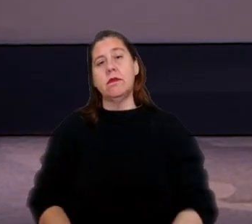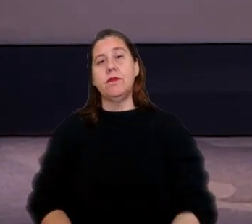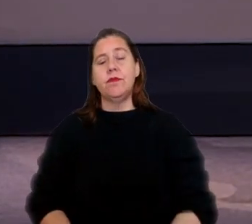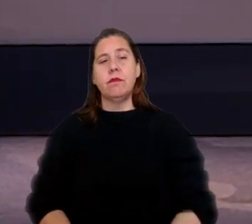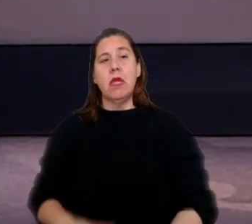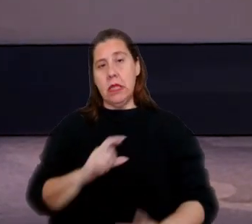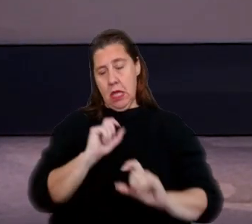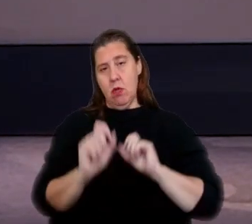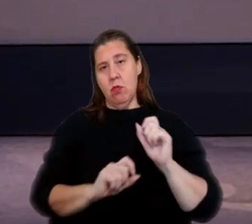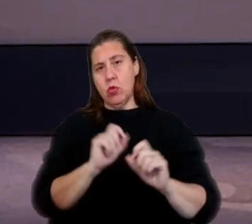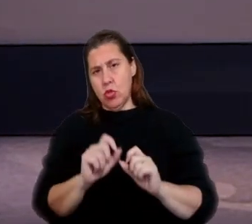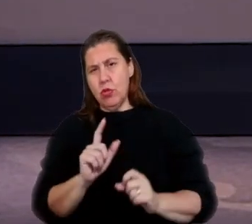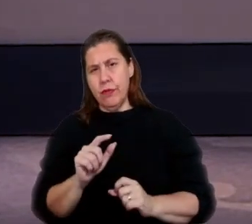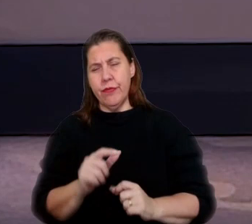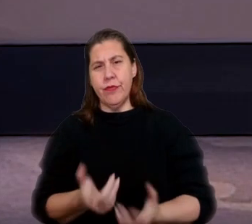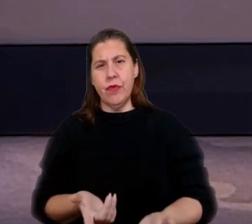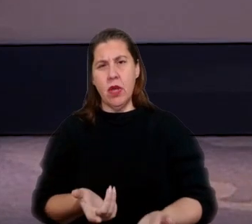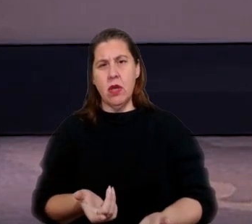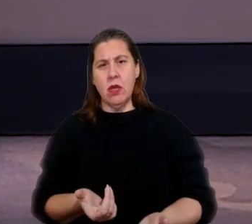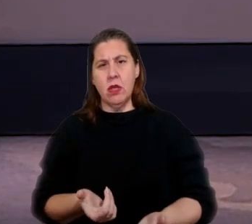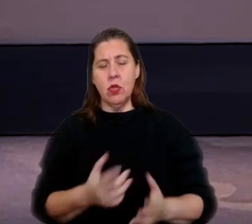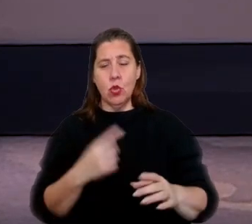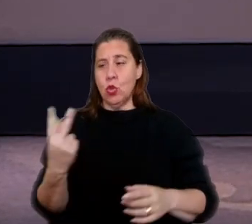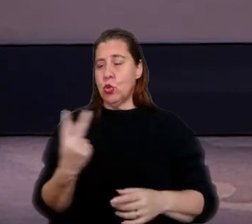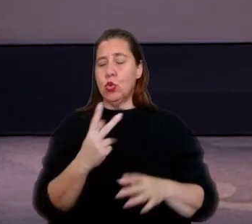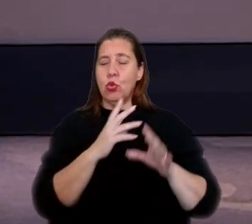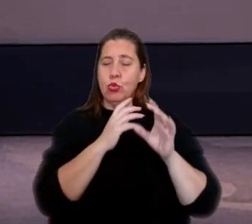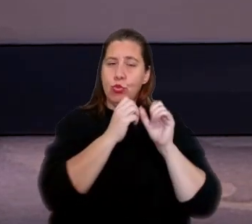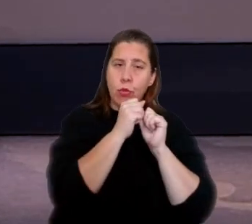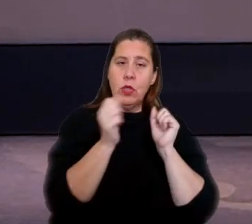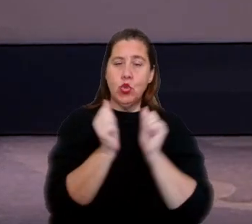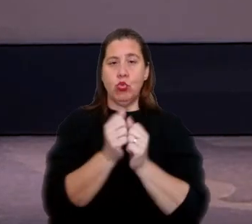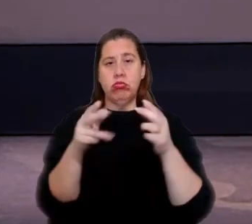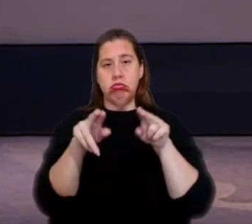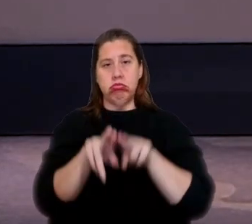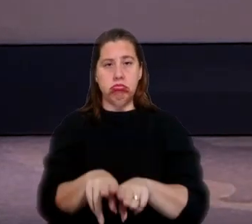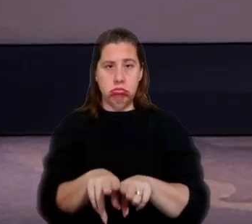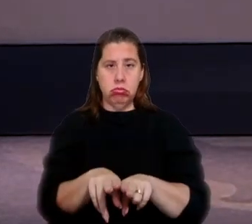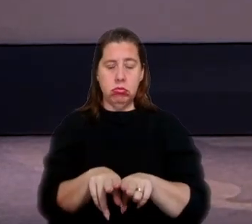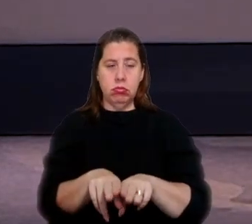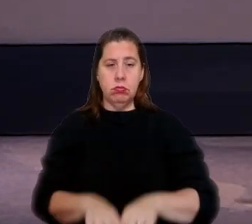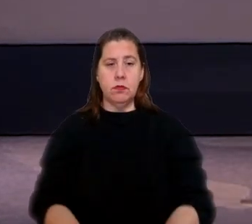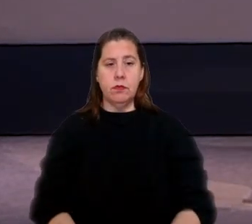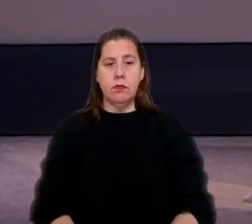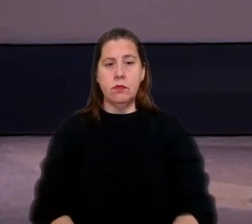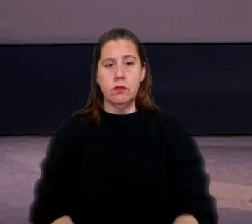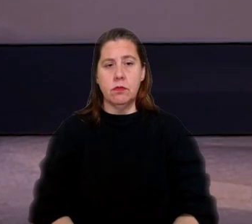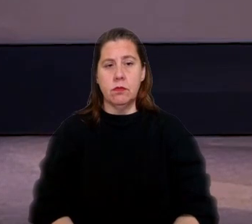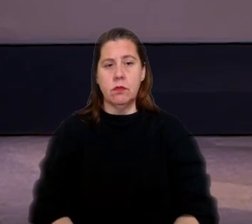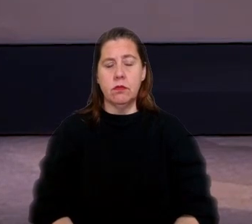isso aí. Acho que tem algum motivo de ser no filme, né? A questão do dormir juntos, né?